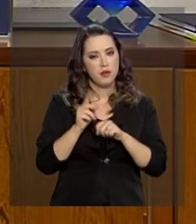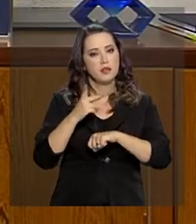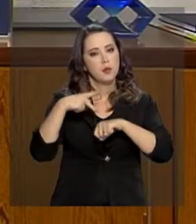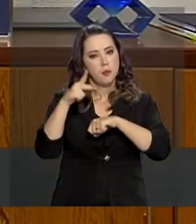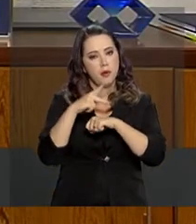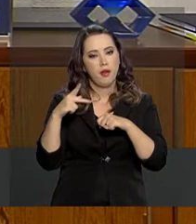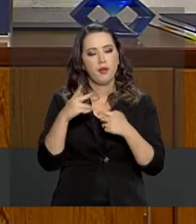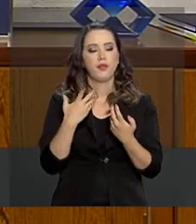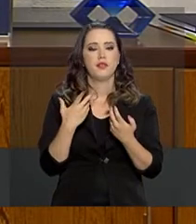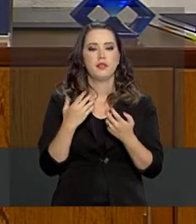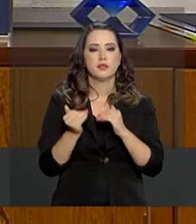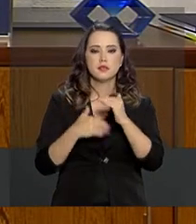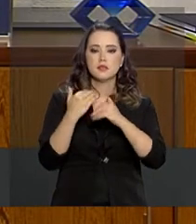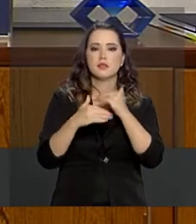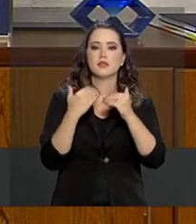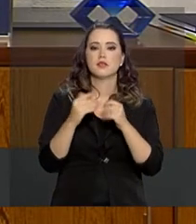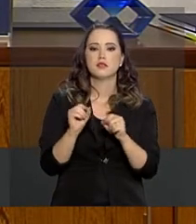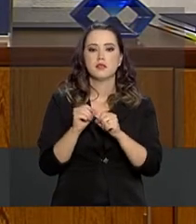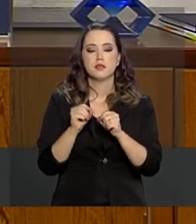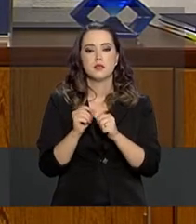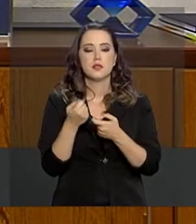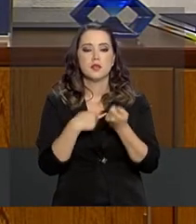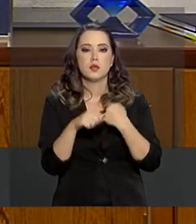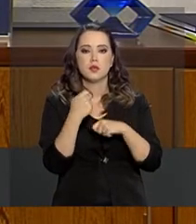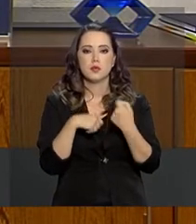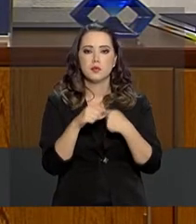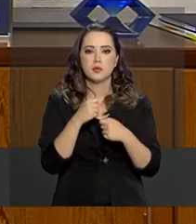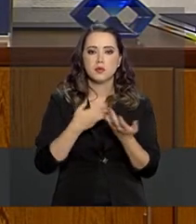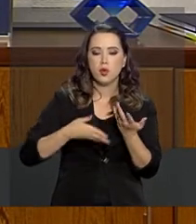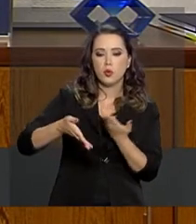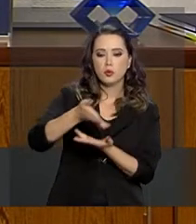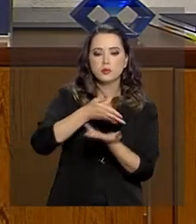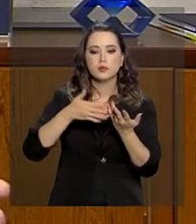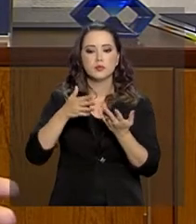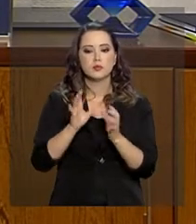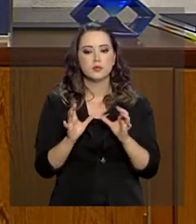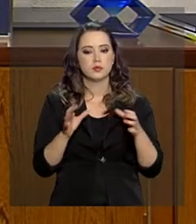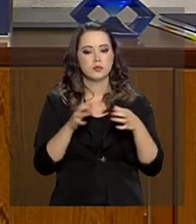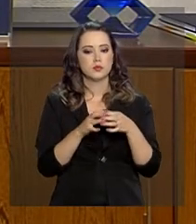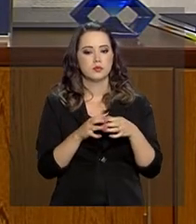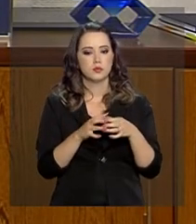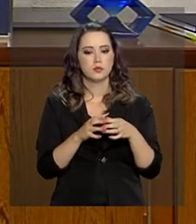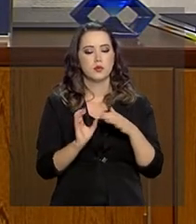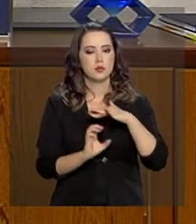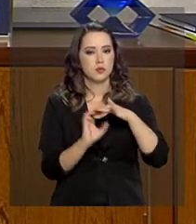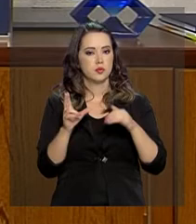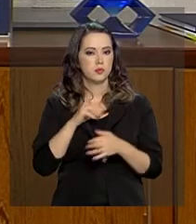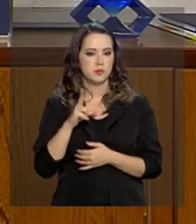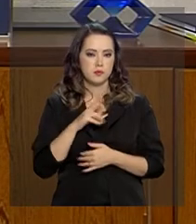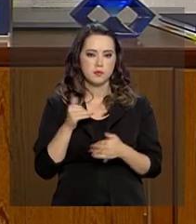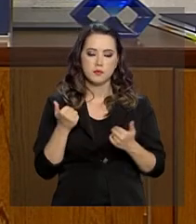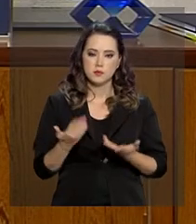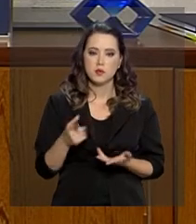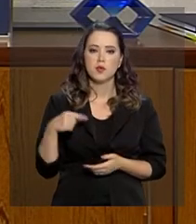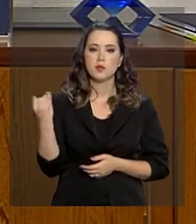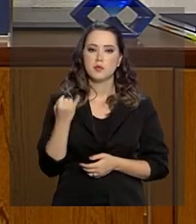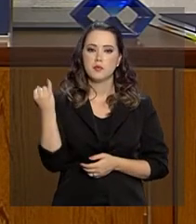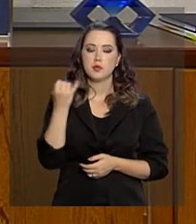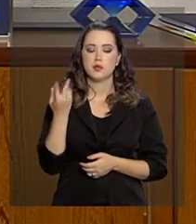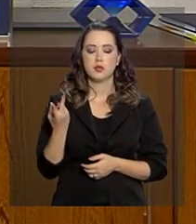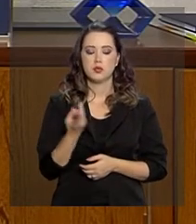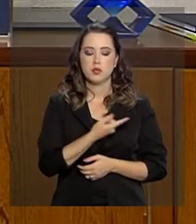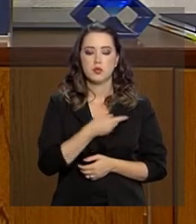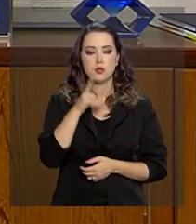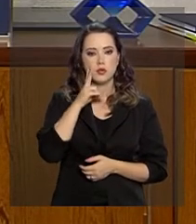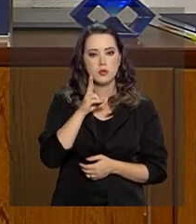o que faz com que a economia ora é justamente o setor privado então é fundamental que nós tenhamos um olhar